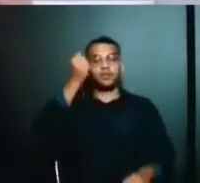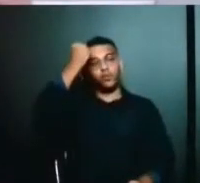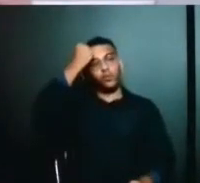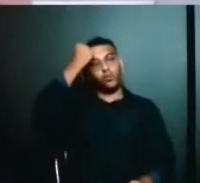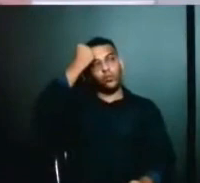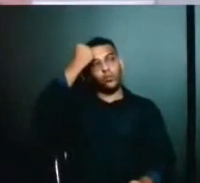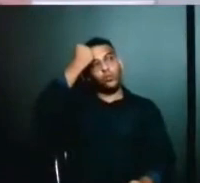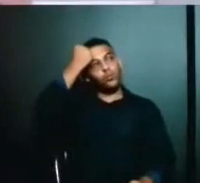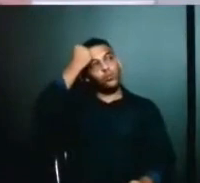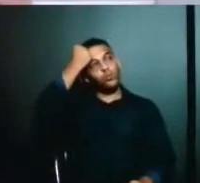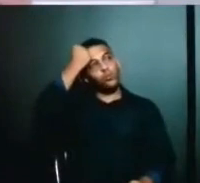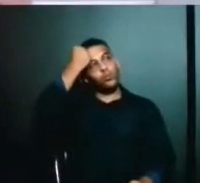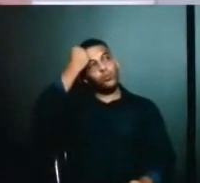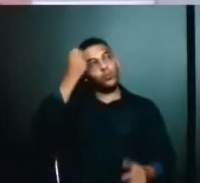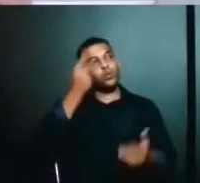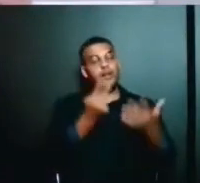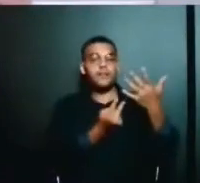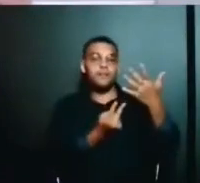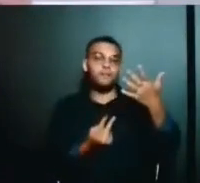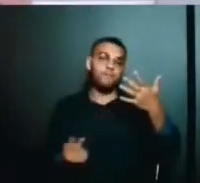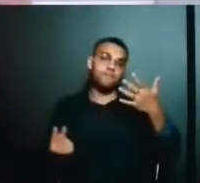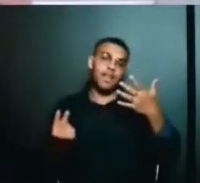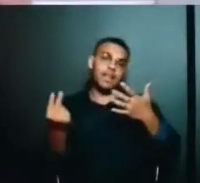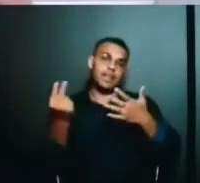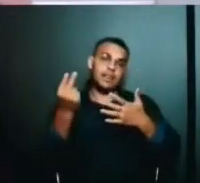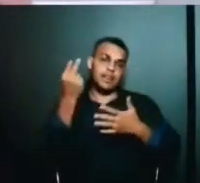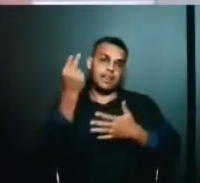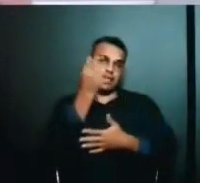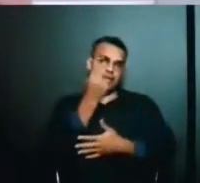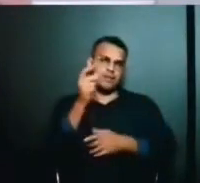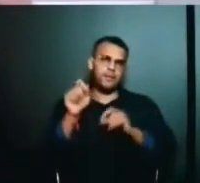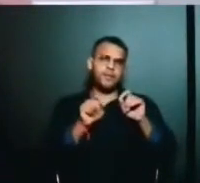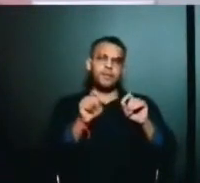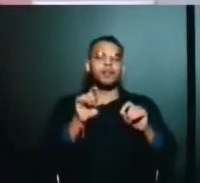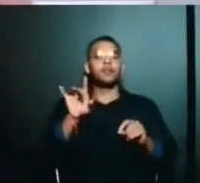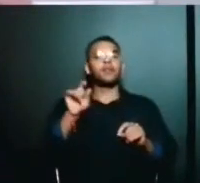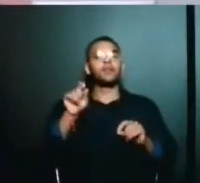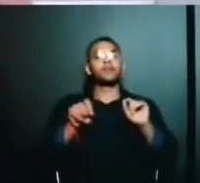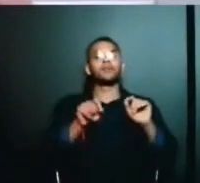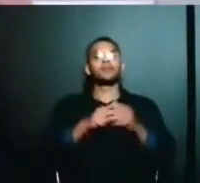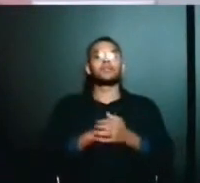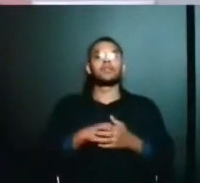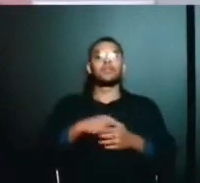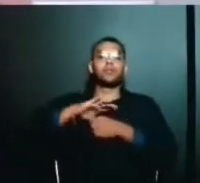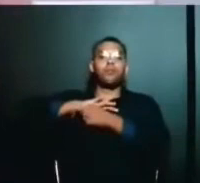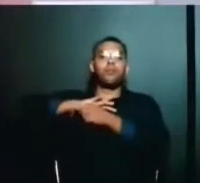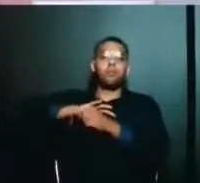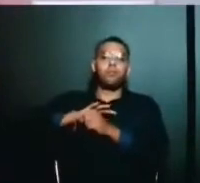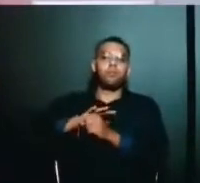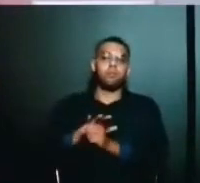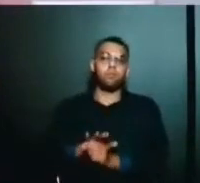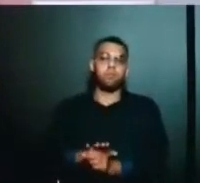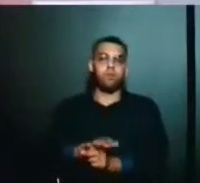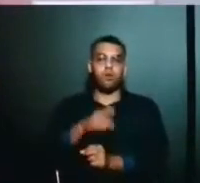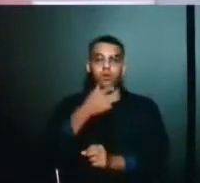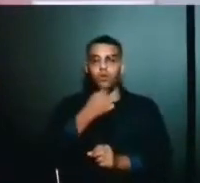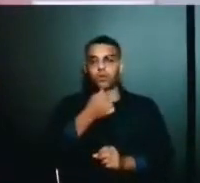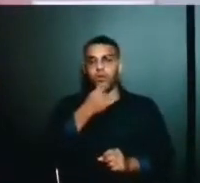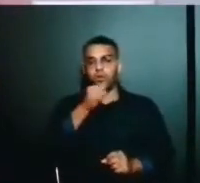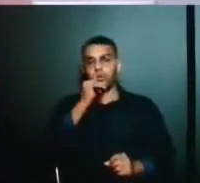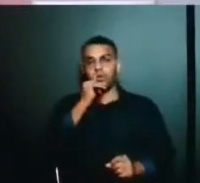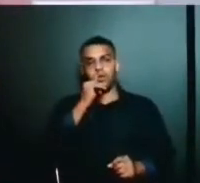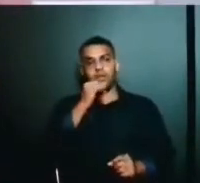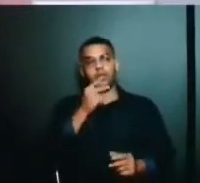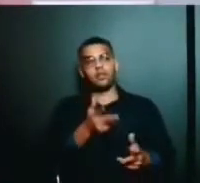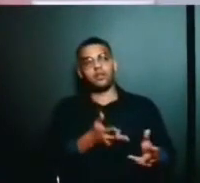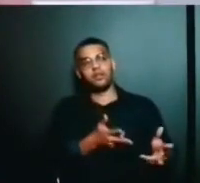as vantagens ou desvantagens econômicas em uma suposta opressão ou dominação masculina. Então as pessoas olham